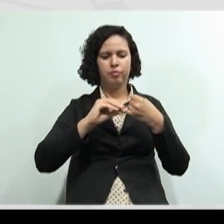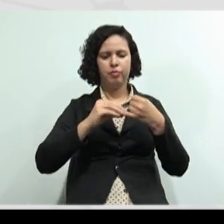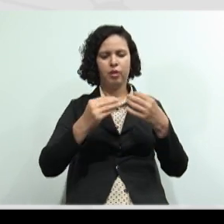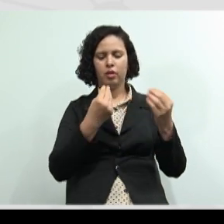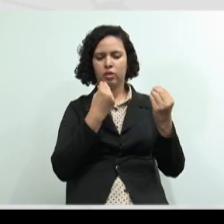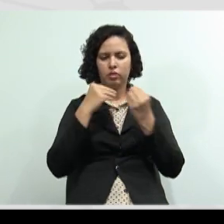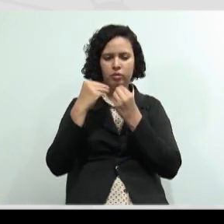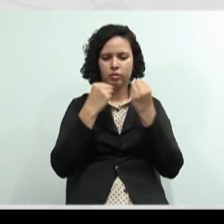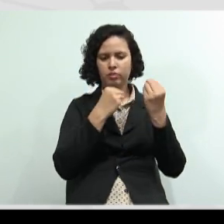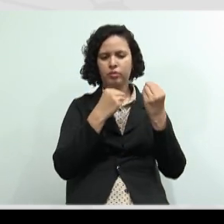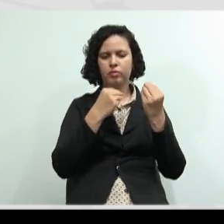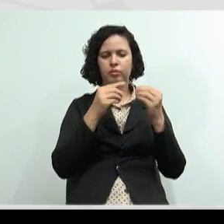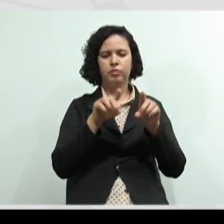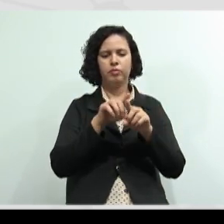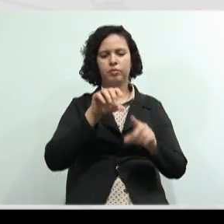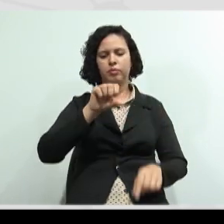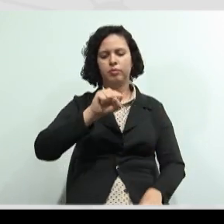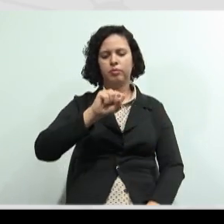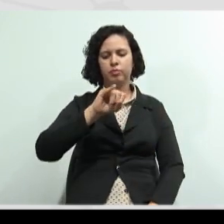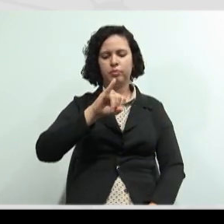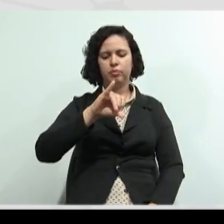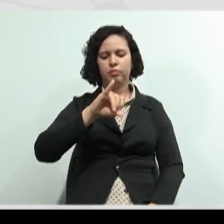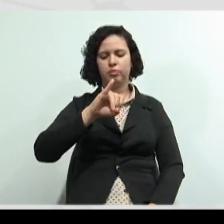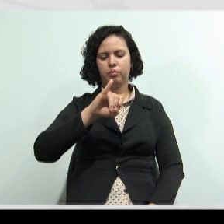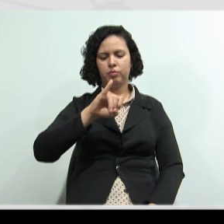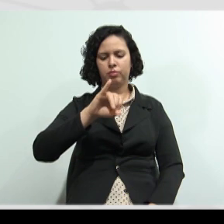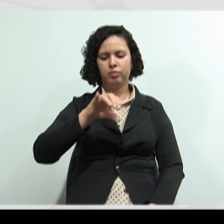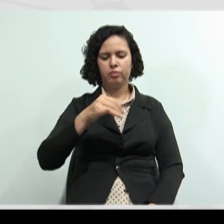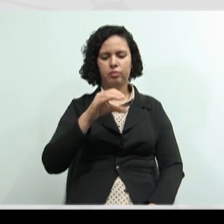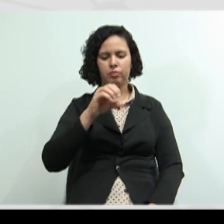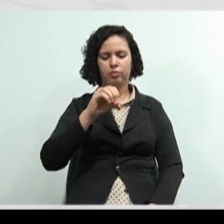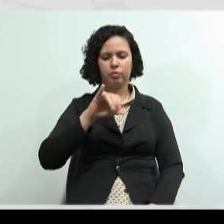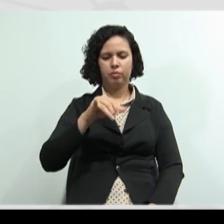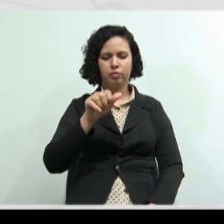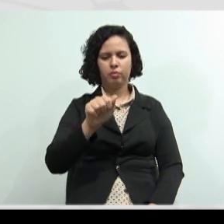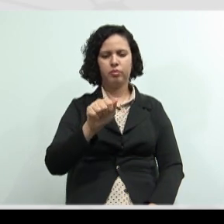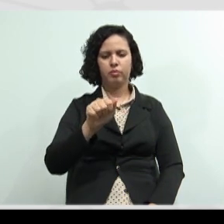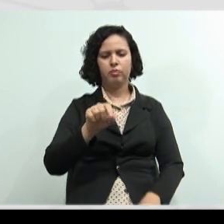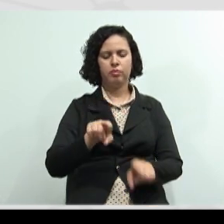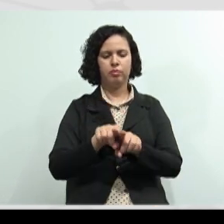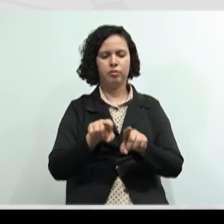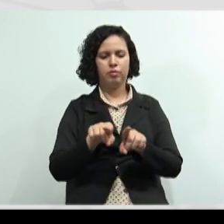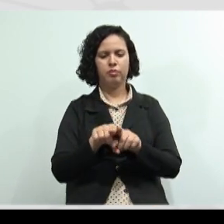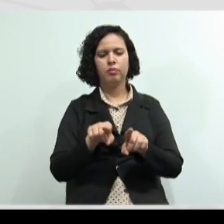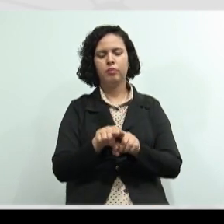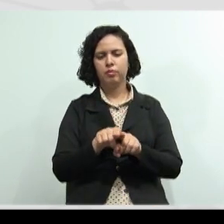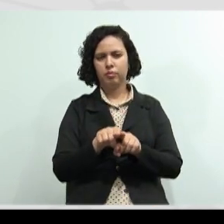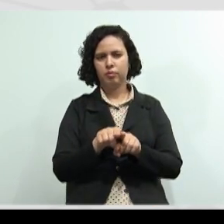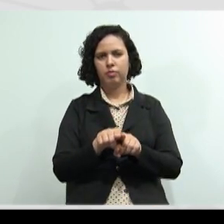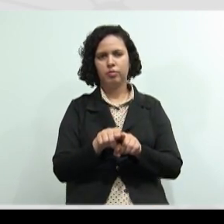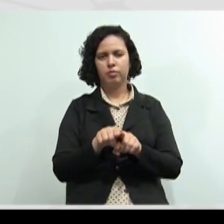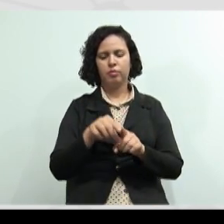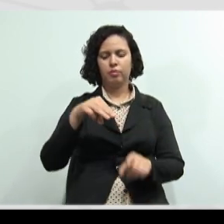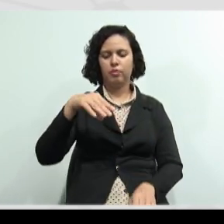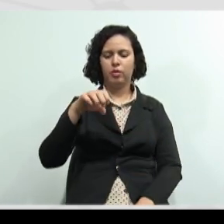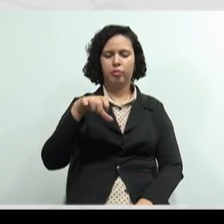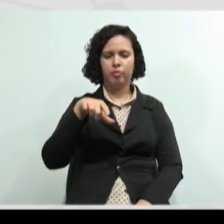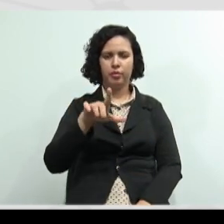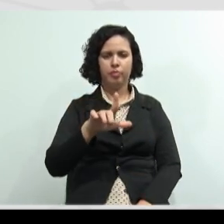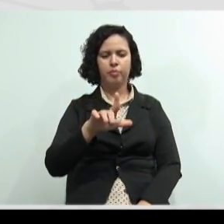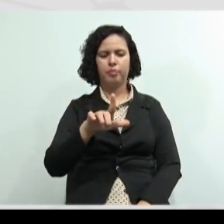milho, palmito, soja, trigo, erva mate, apicultura, produção de mel, né, com meio de